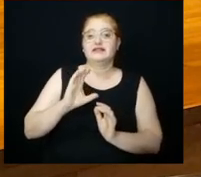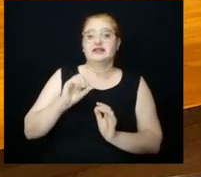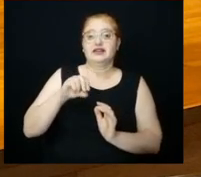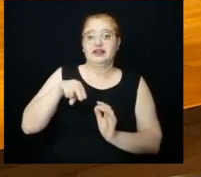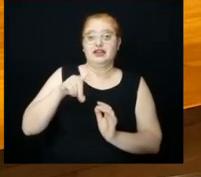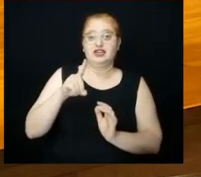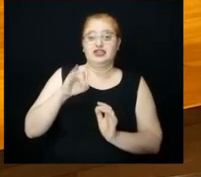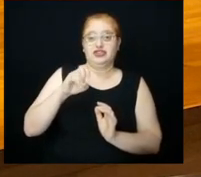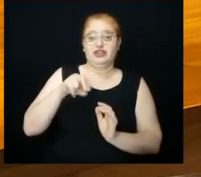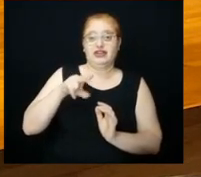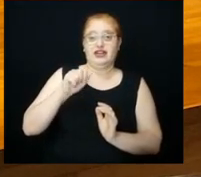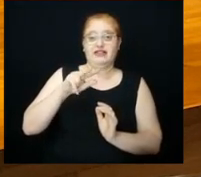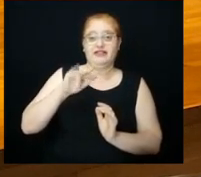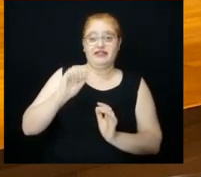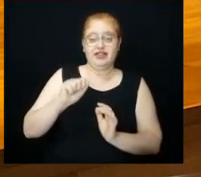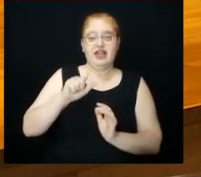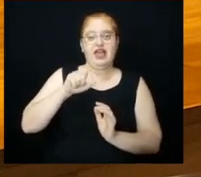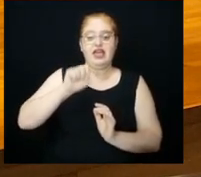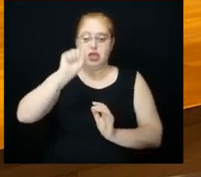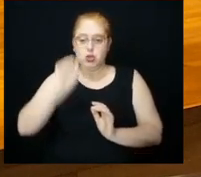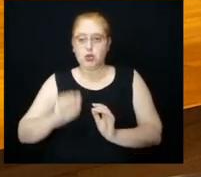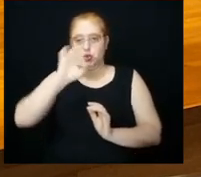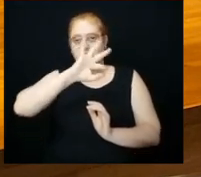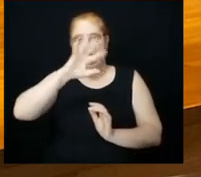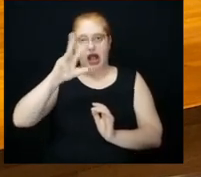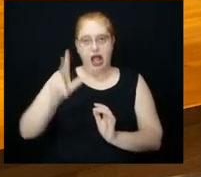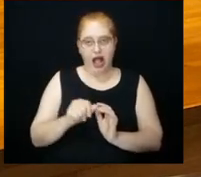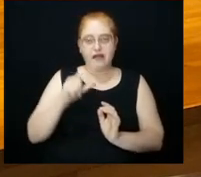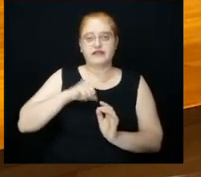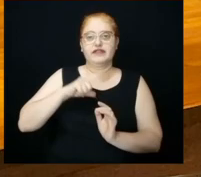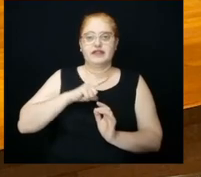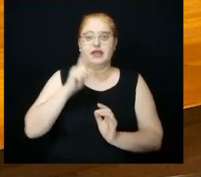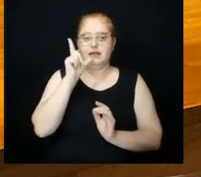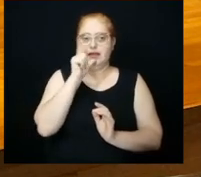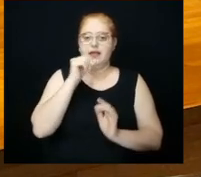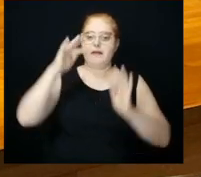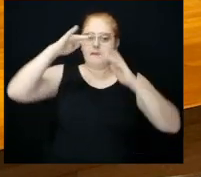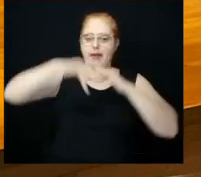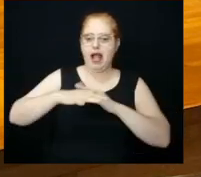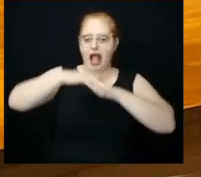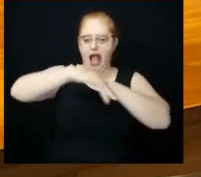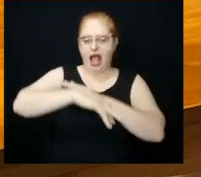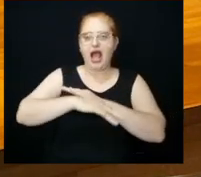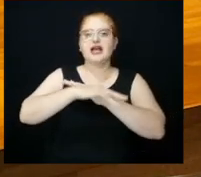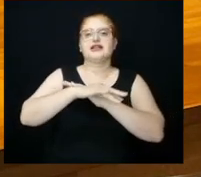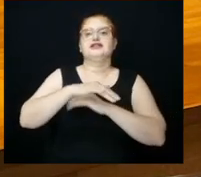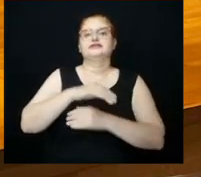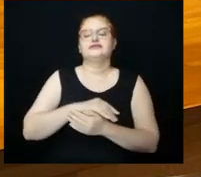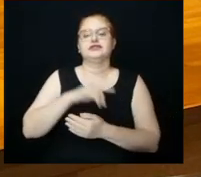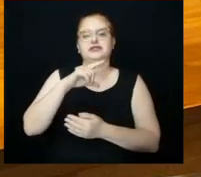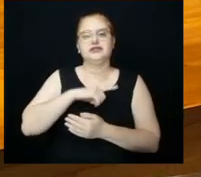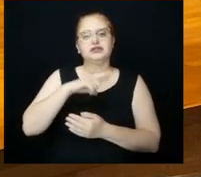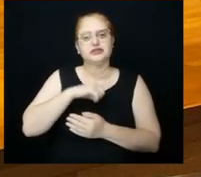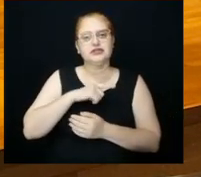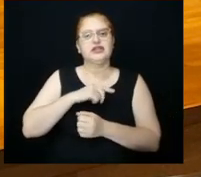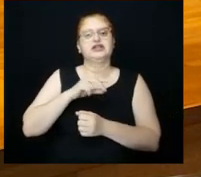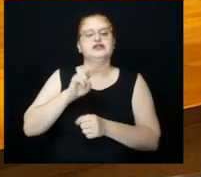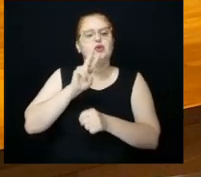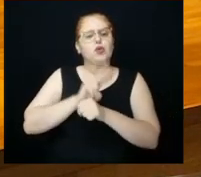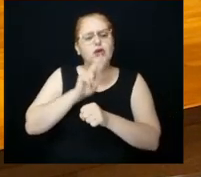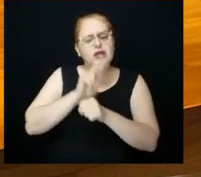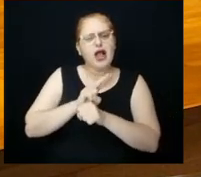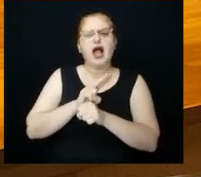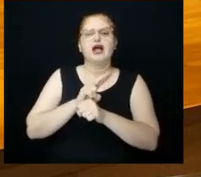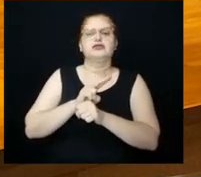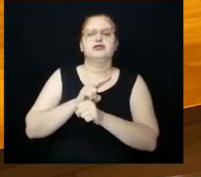ao sul da África, banhado pelo Oceano Índico, então fica do outro lado da África, né? Existe esse sentido de preservação, ainda